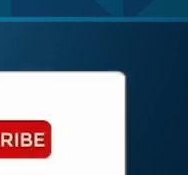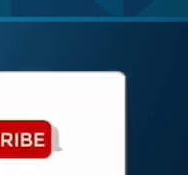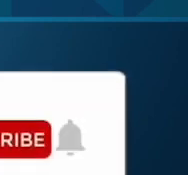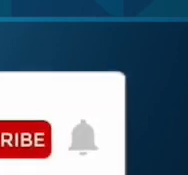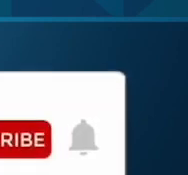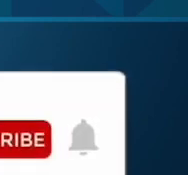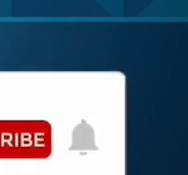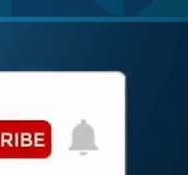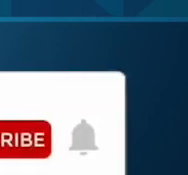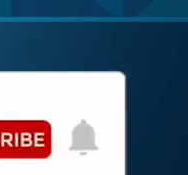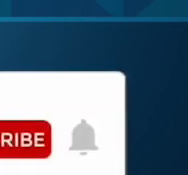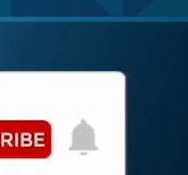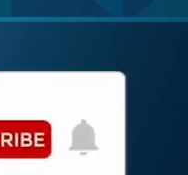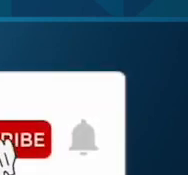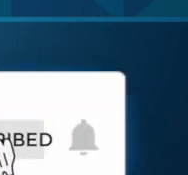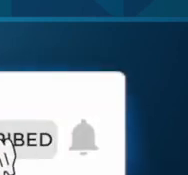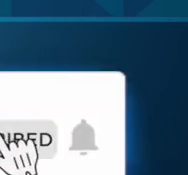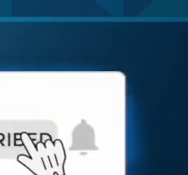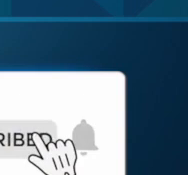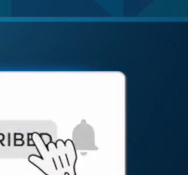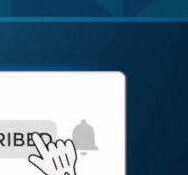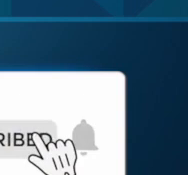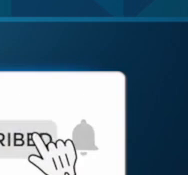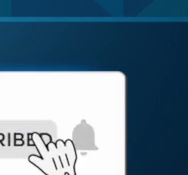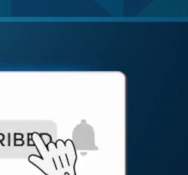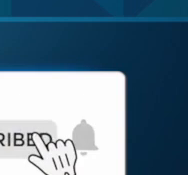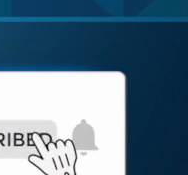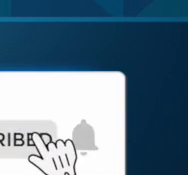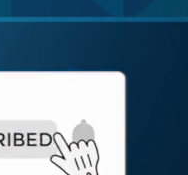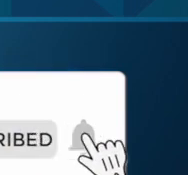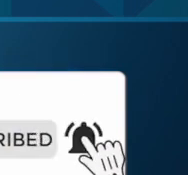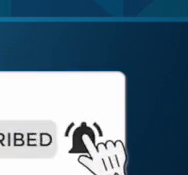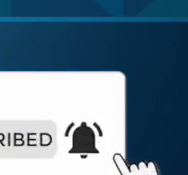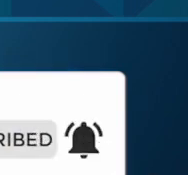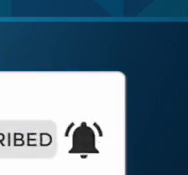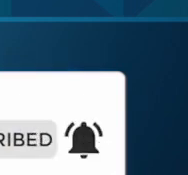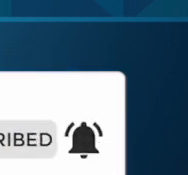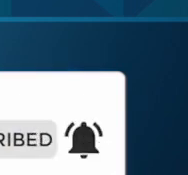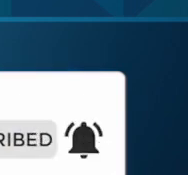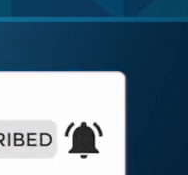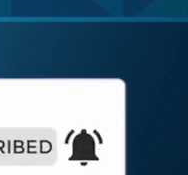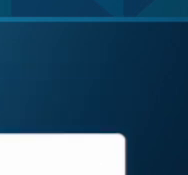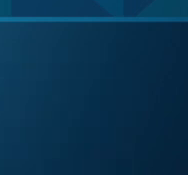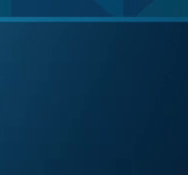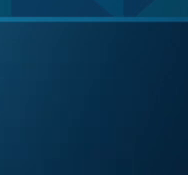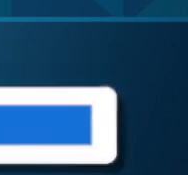no atuais, que te haluha, inscreva e ha canal RTTL, hanehan botão